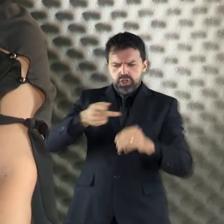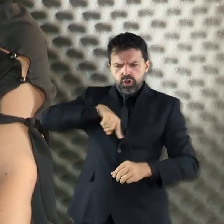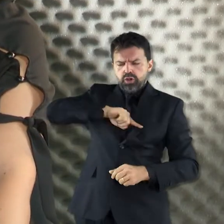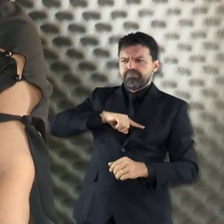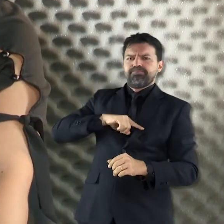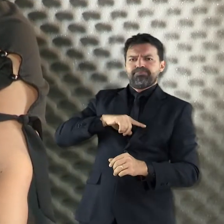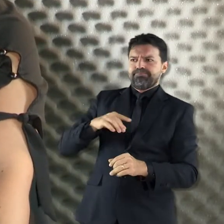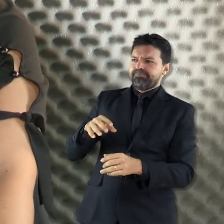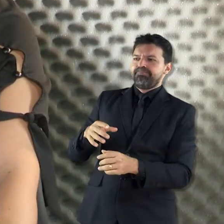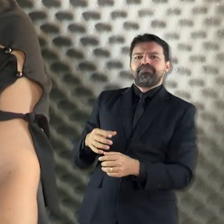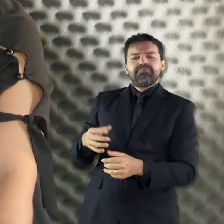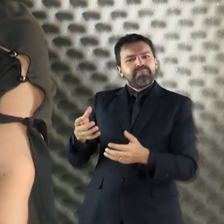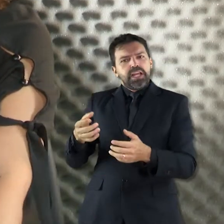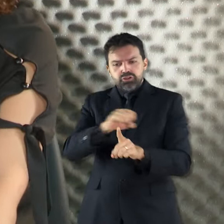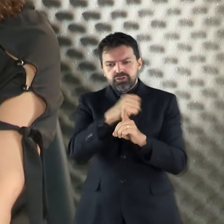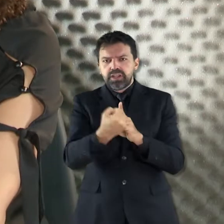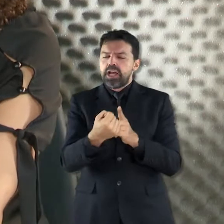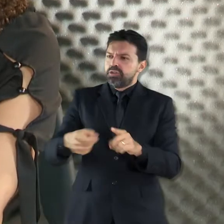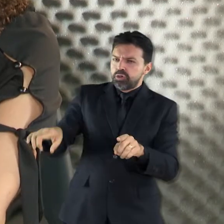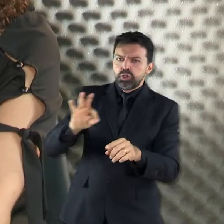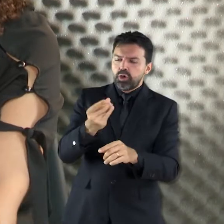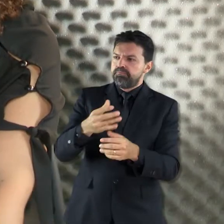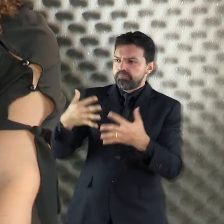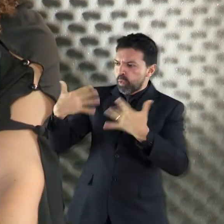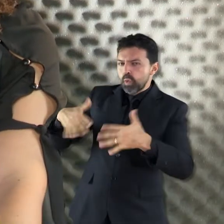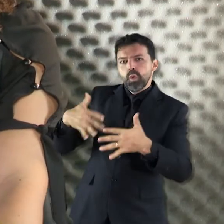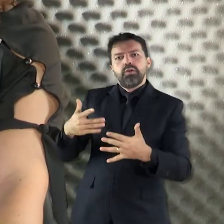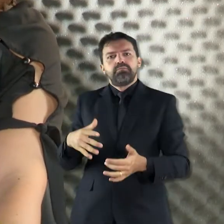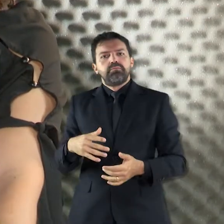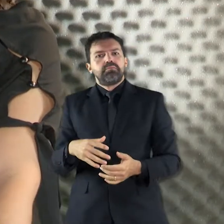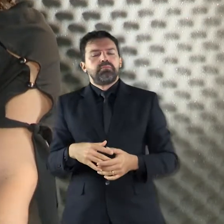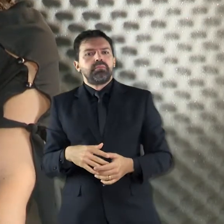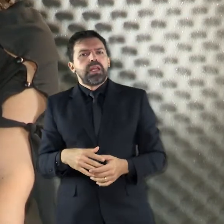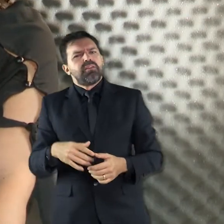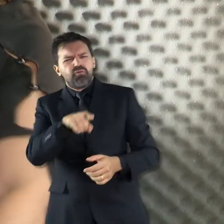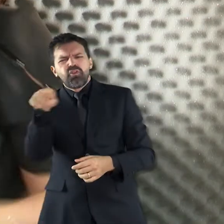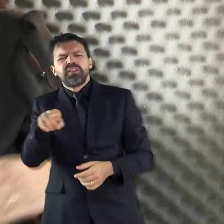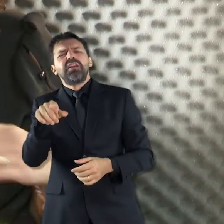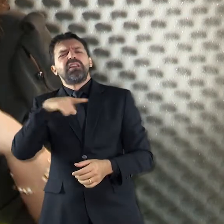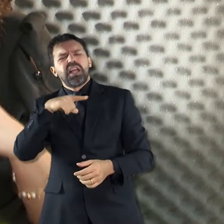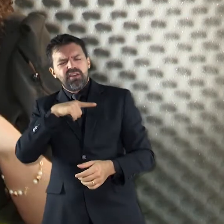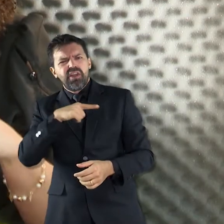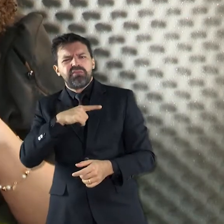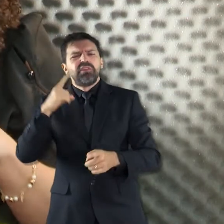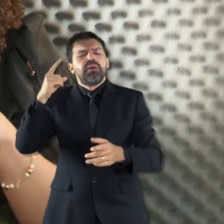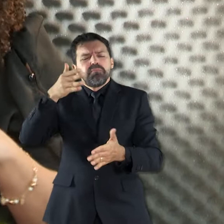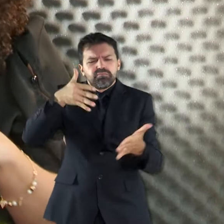Obrigado. Mas você teve assim, em algum momento da sua vida, alguma dificuldade no